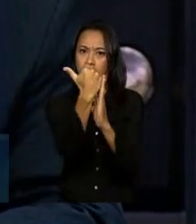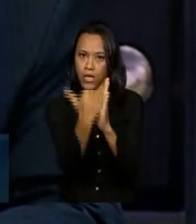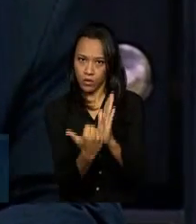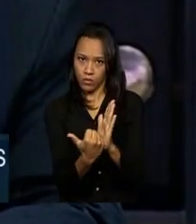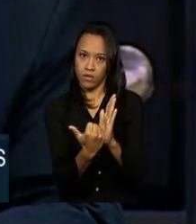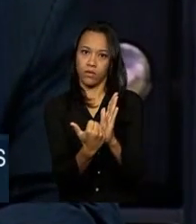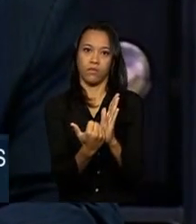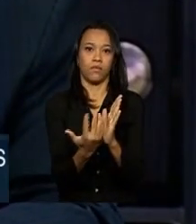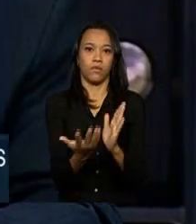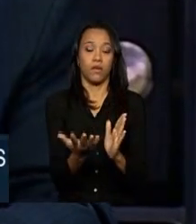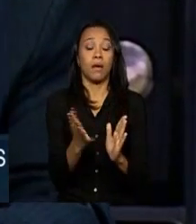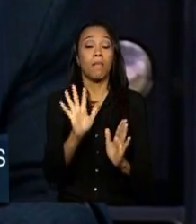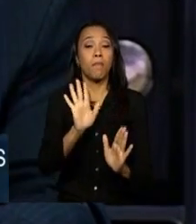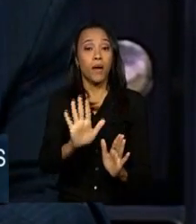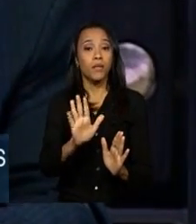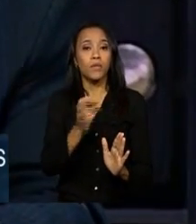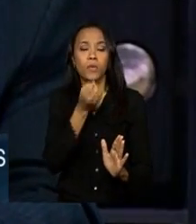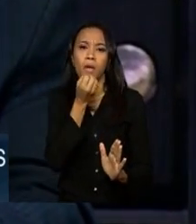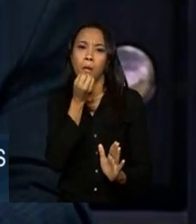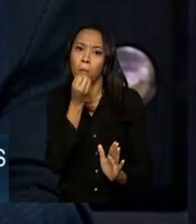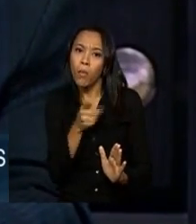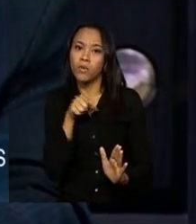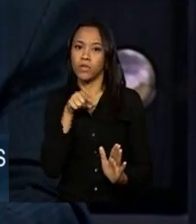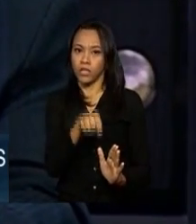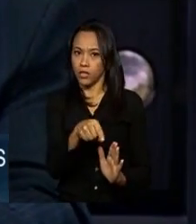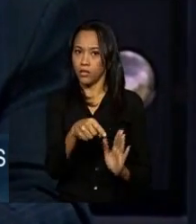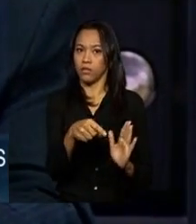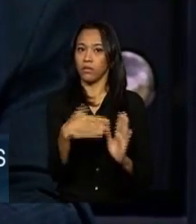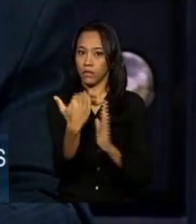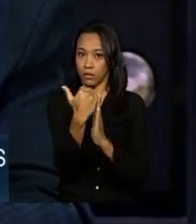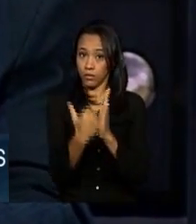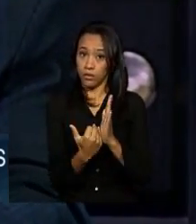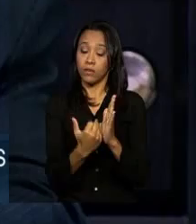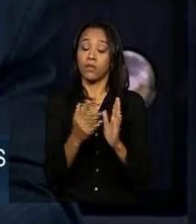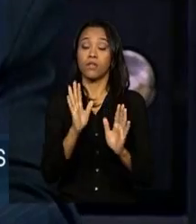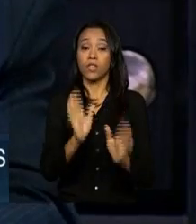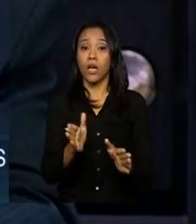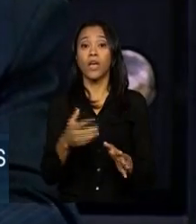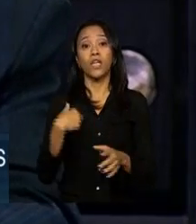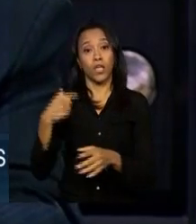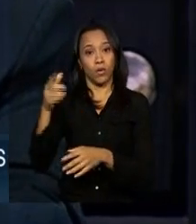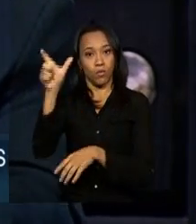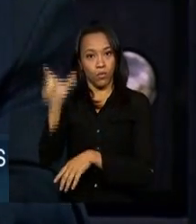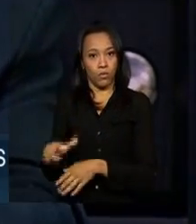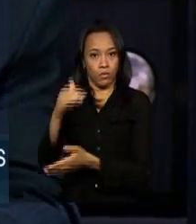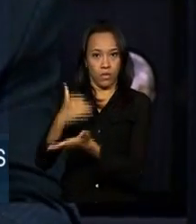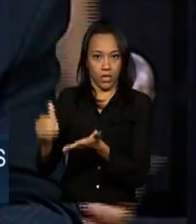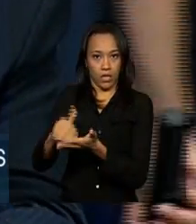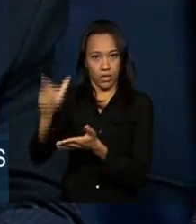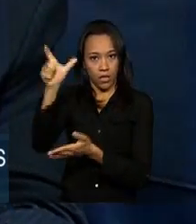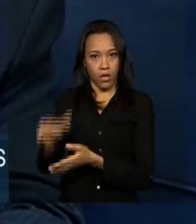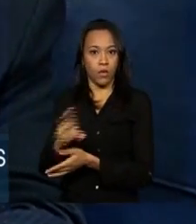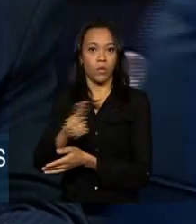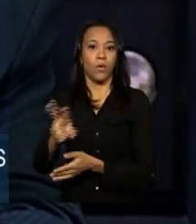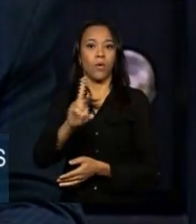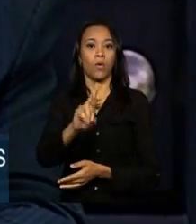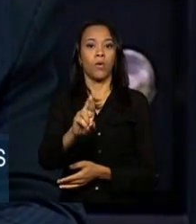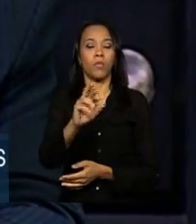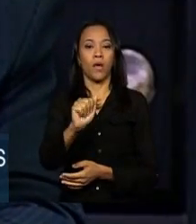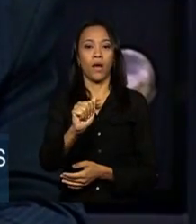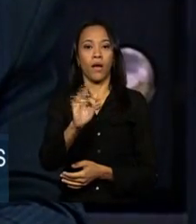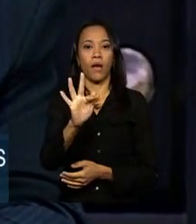vantagem eh conforme dita até aqui por mim pelo próprio secretário Rafael é que são